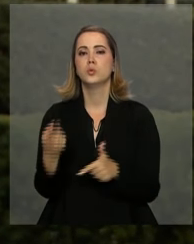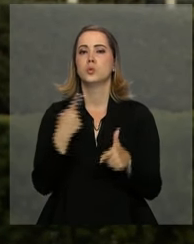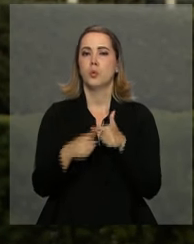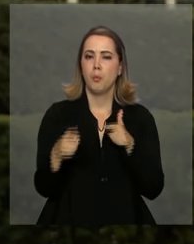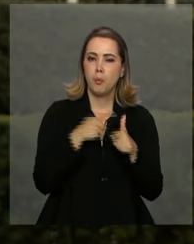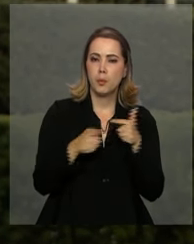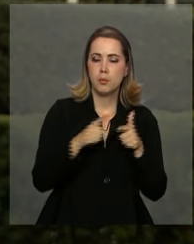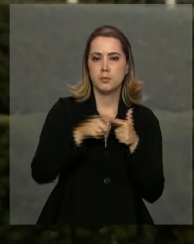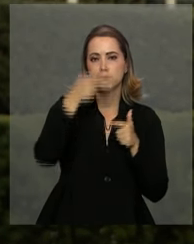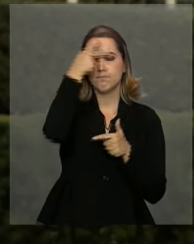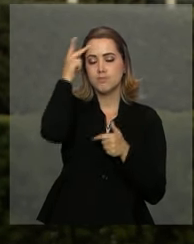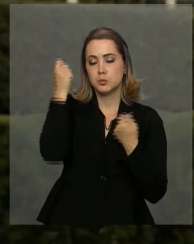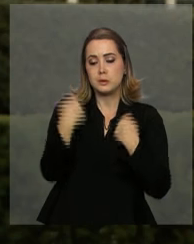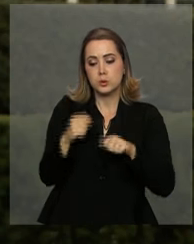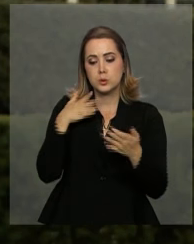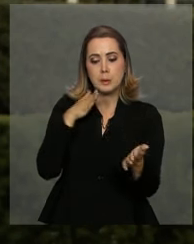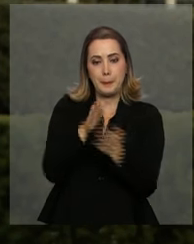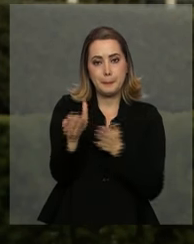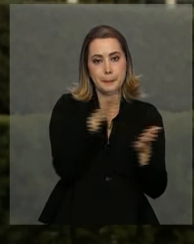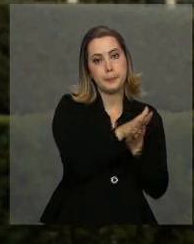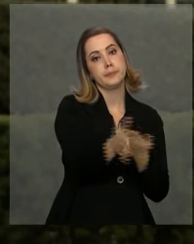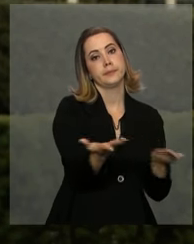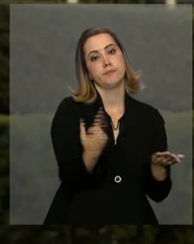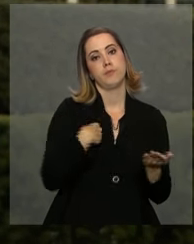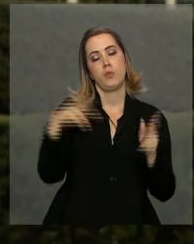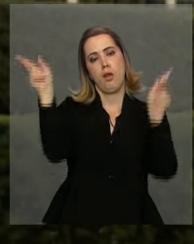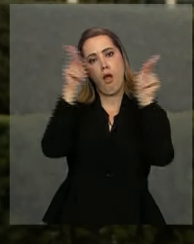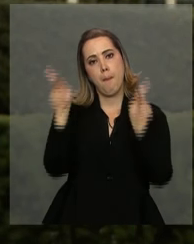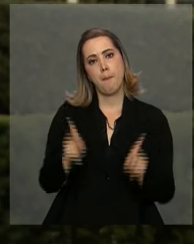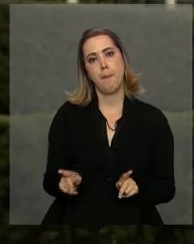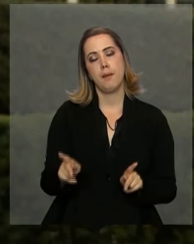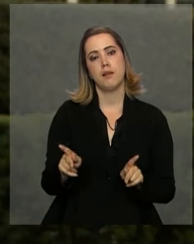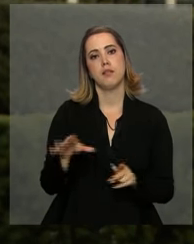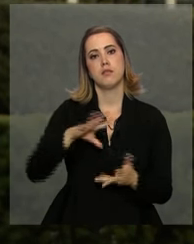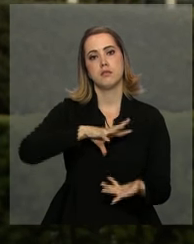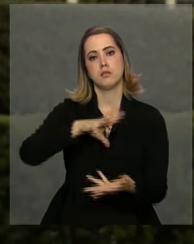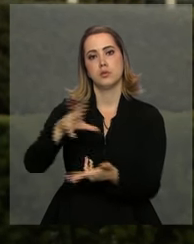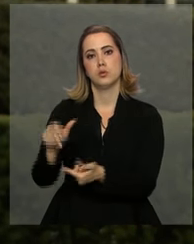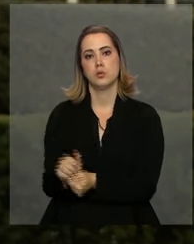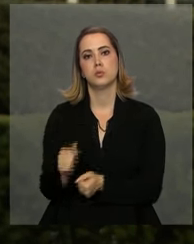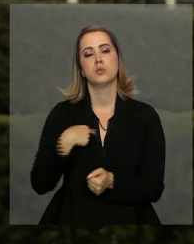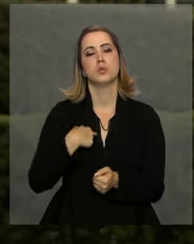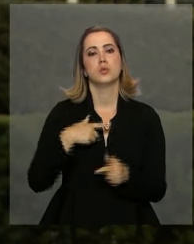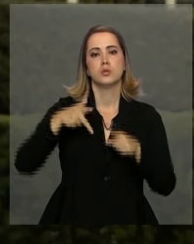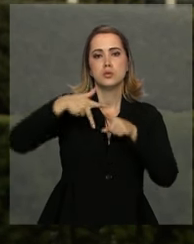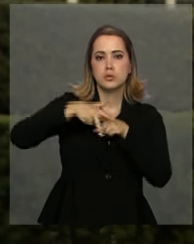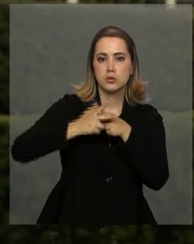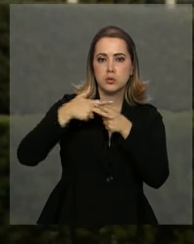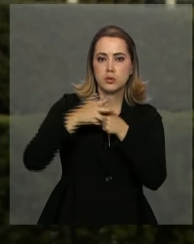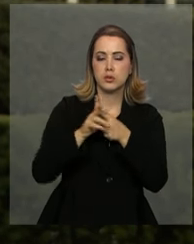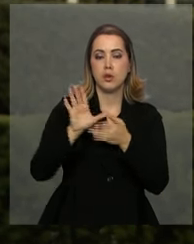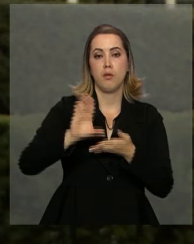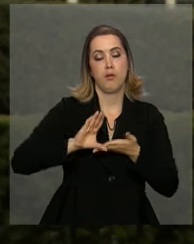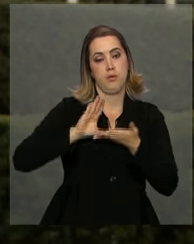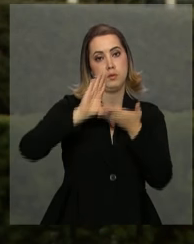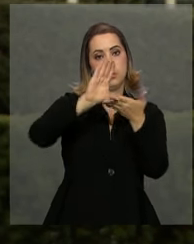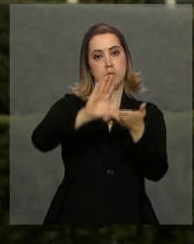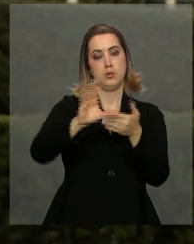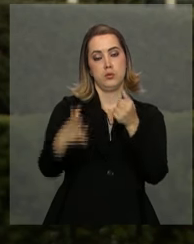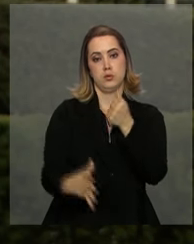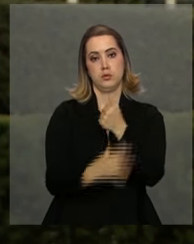refugiados, as mudanças climáticas, a paz internacional e a reforma do Conselho de Segurança das Nações